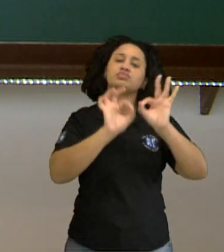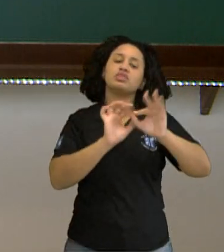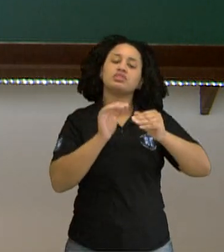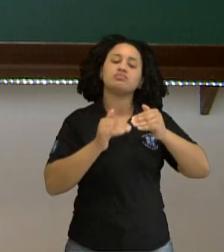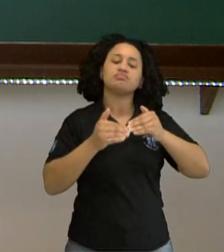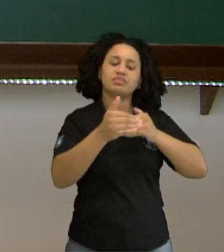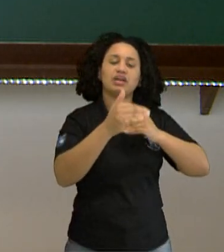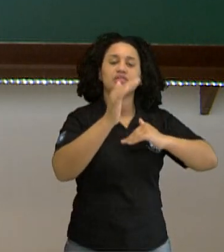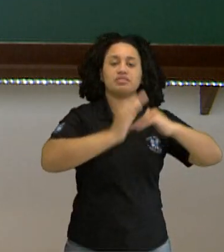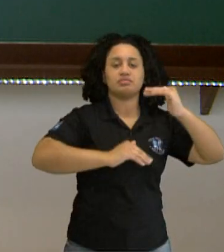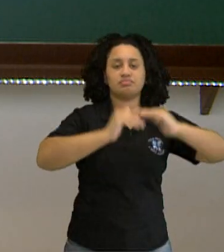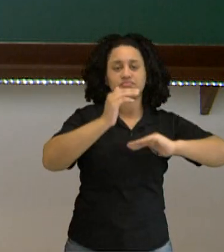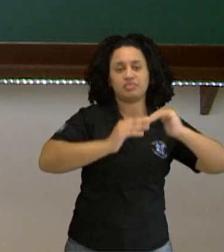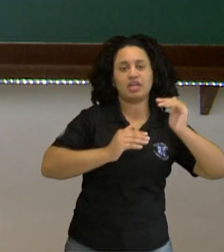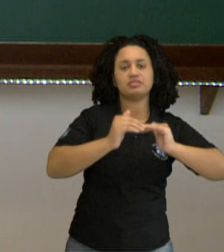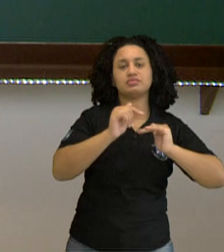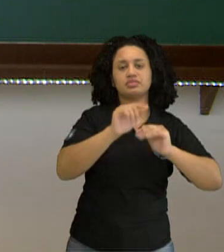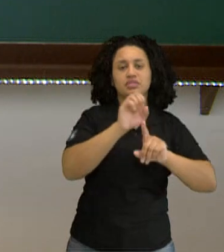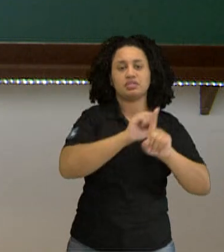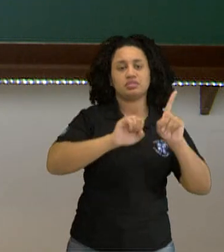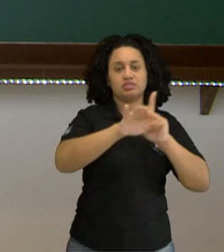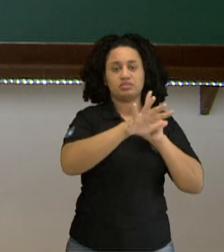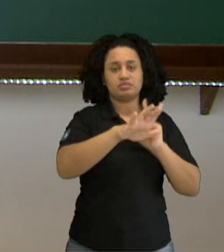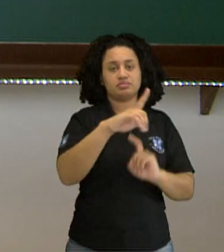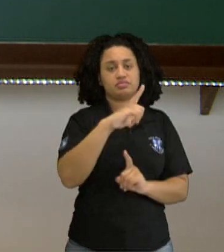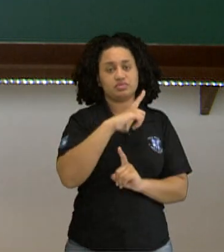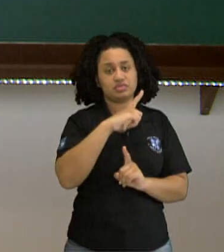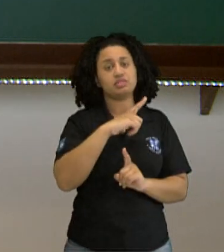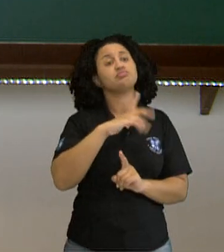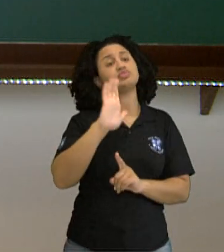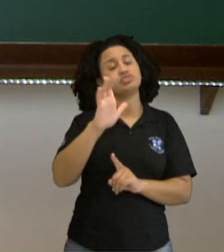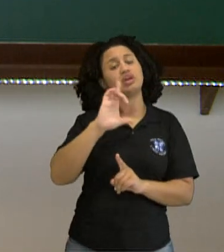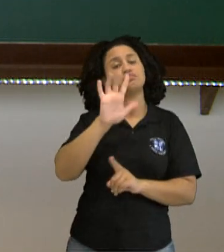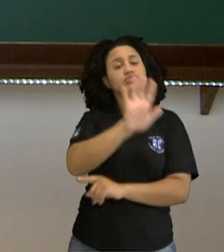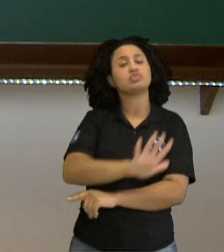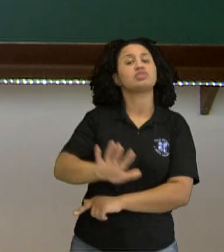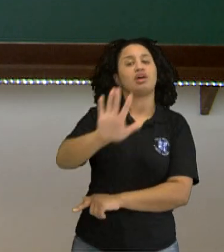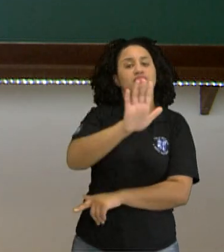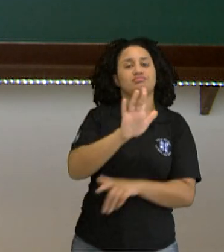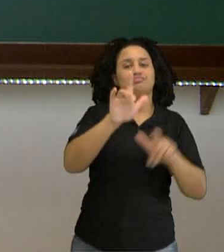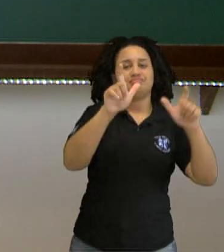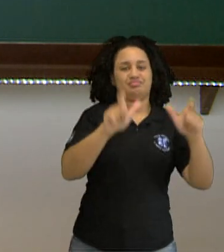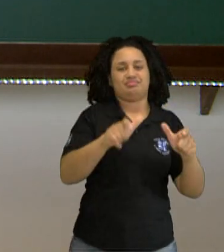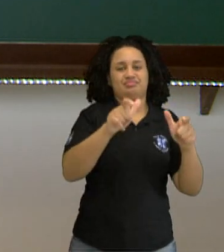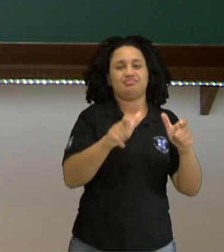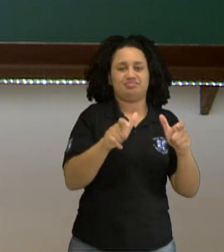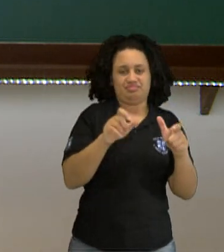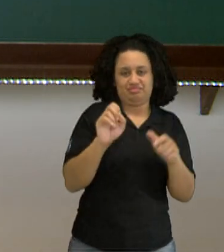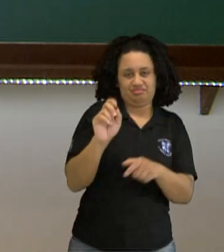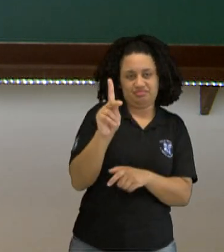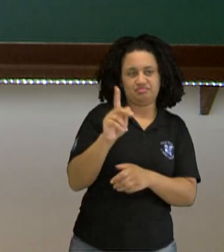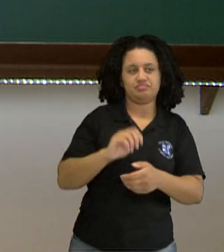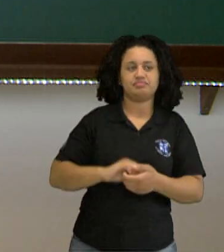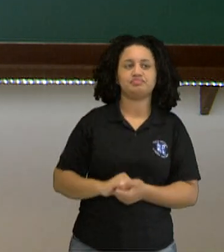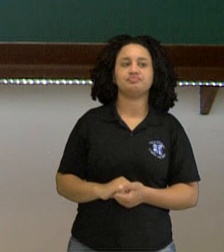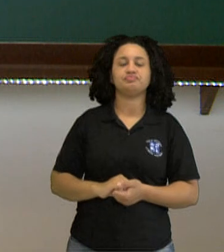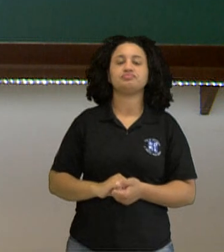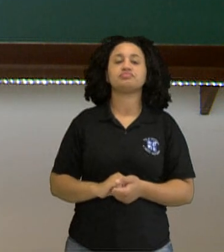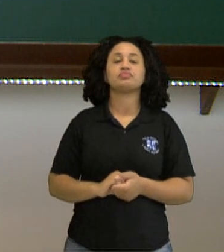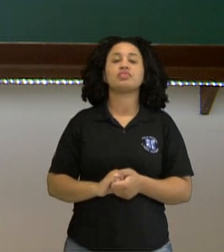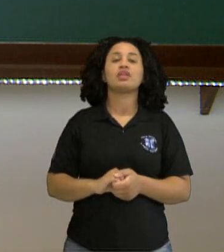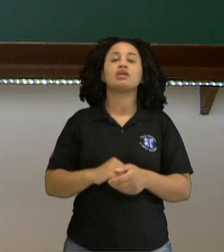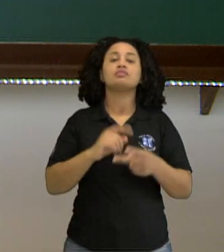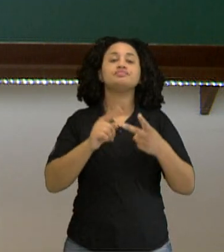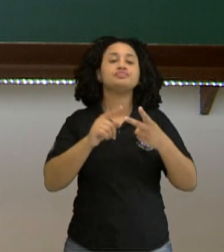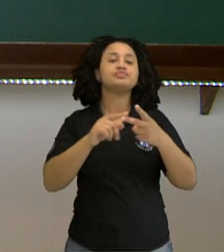àquela prática o qual aquela sociedade tem, ela já é totalizante para aquela realidade. Certo? Um